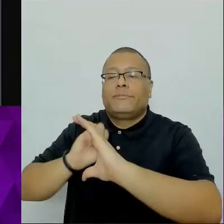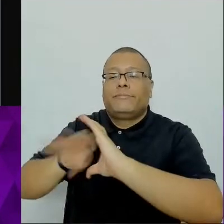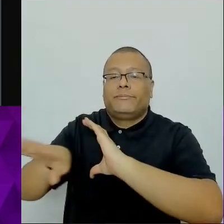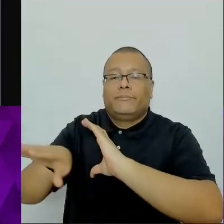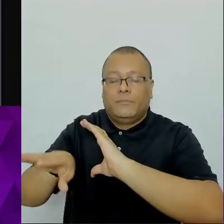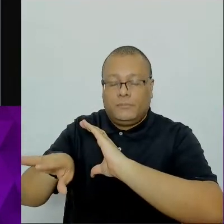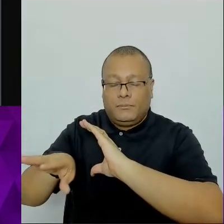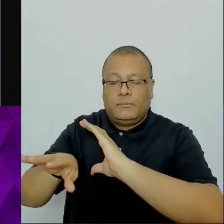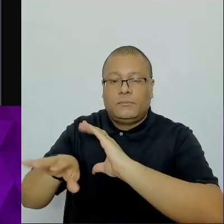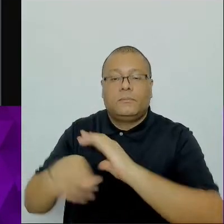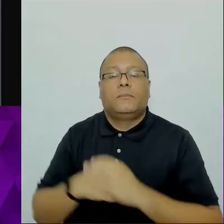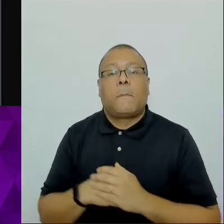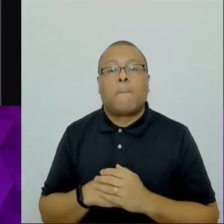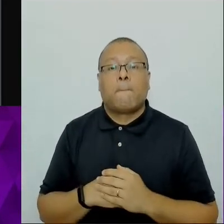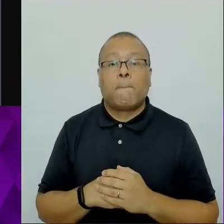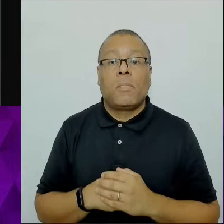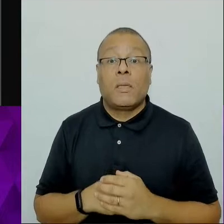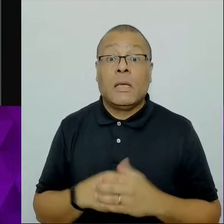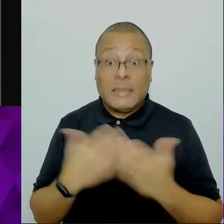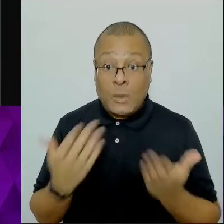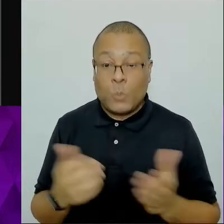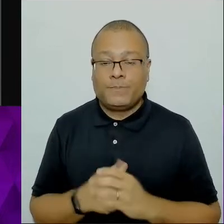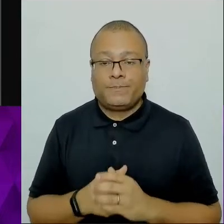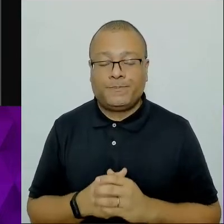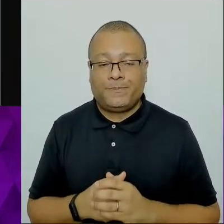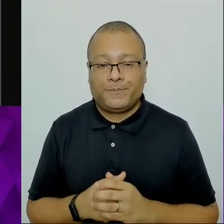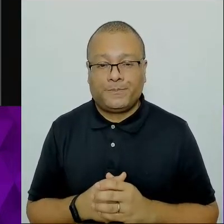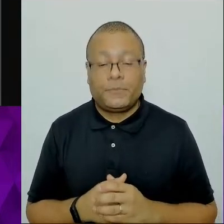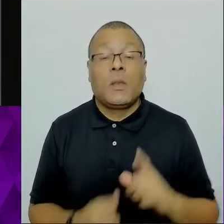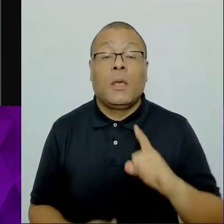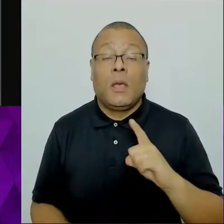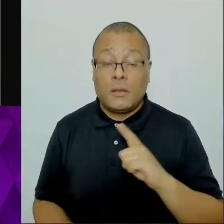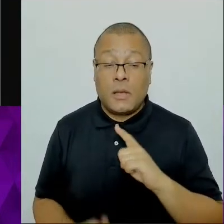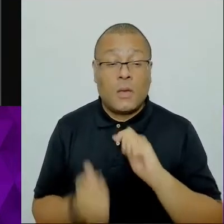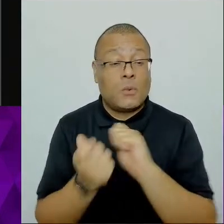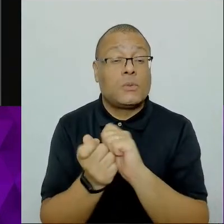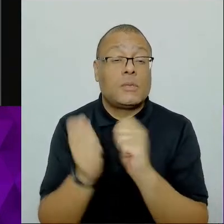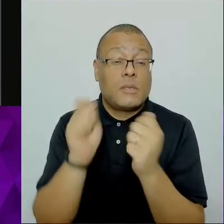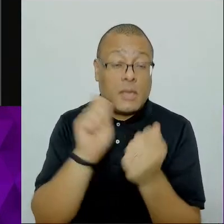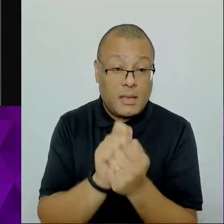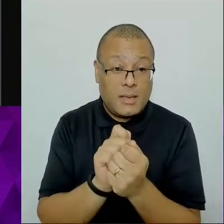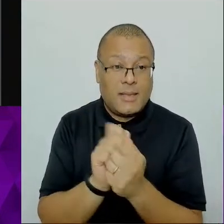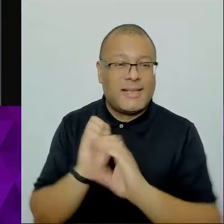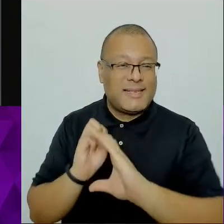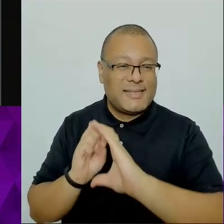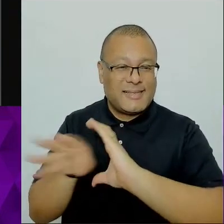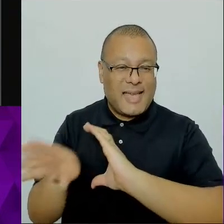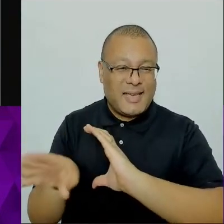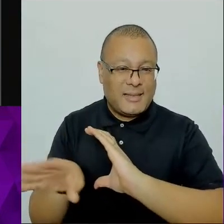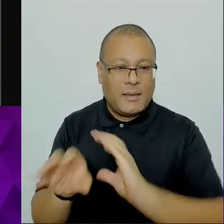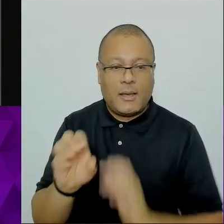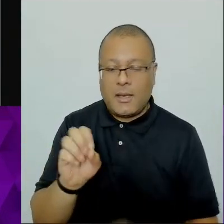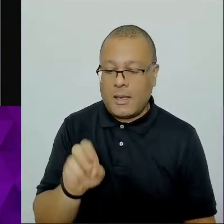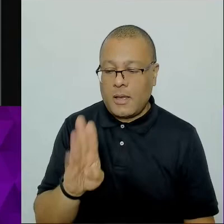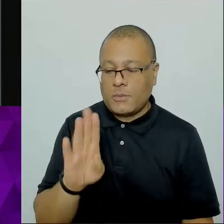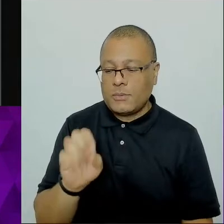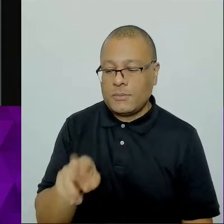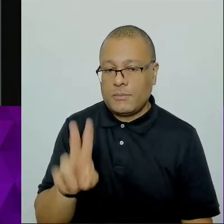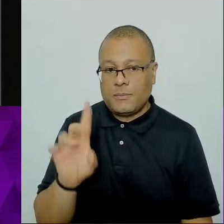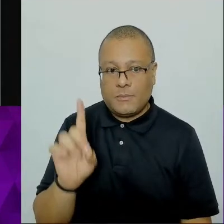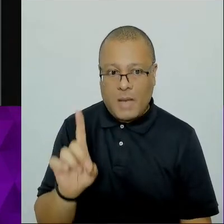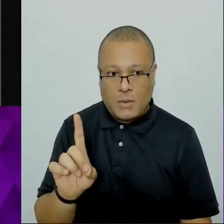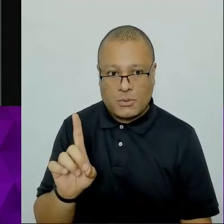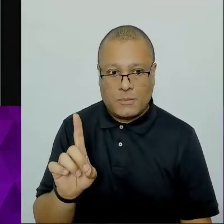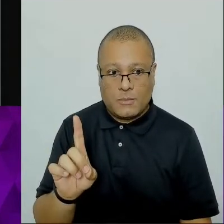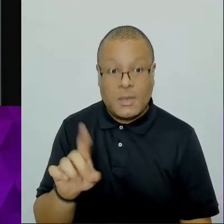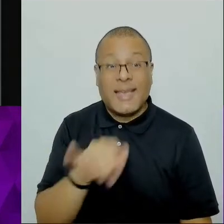usuário use case. Então, a gente tem aqui os adaptadores de saída, que são os outbounds. A gente, nesse